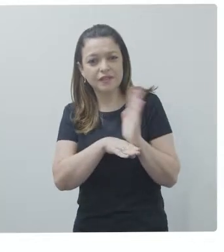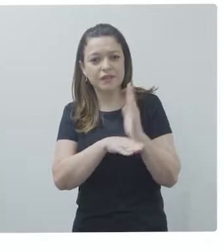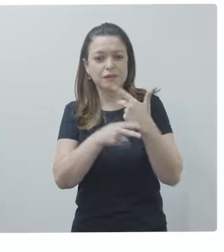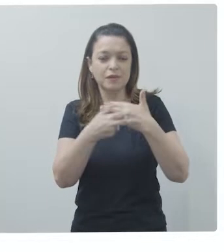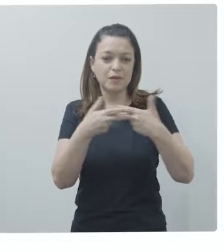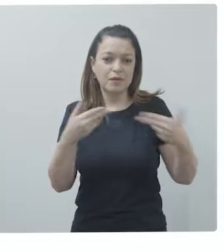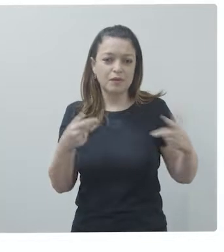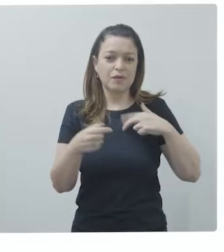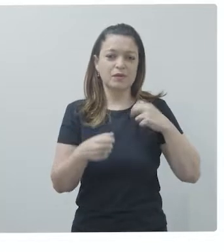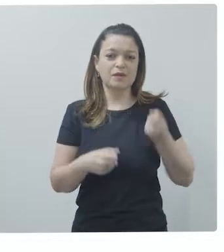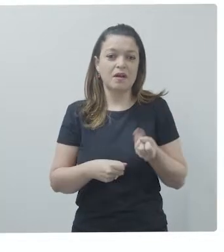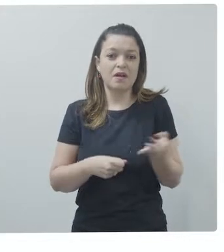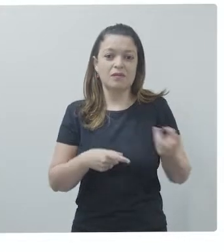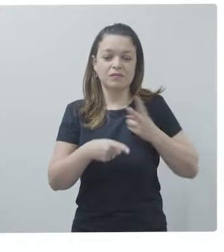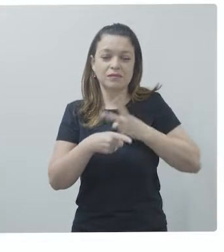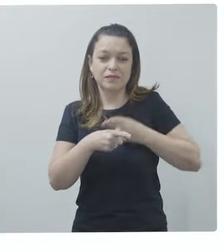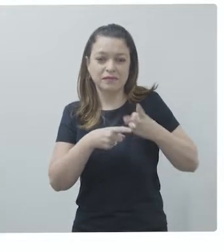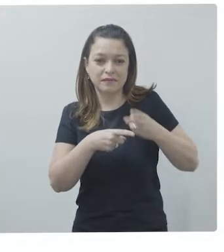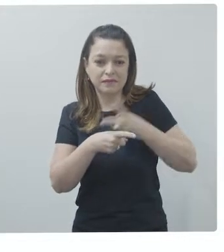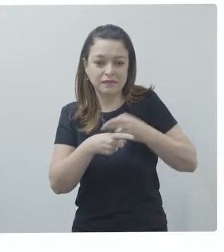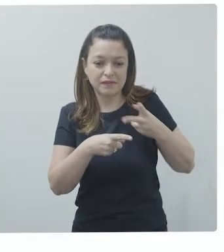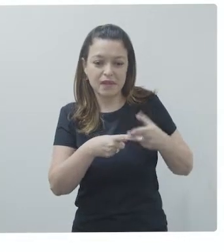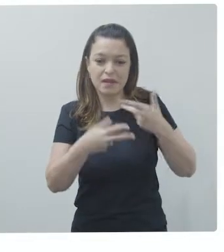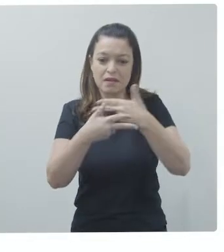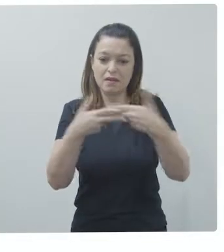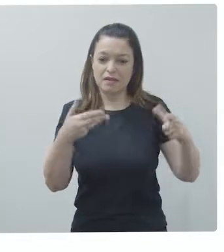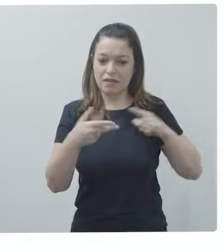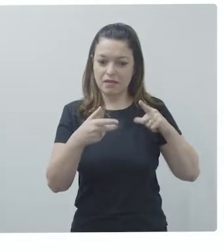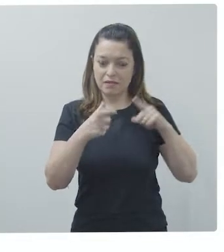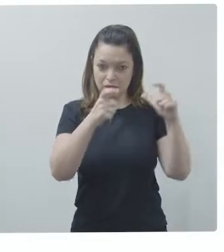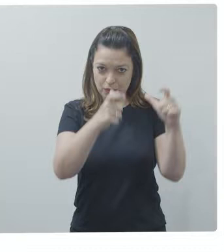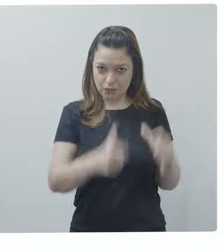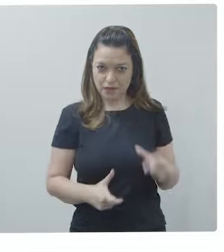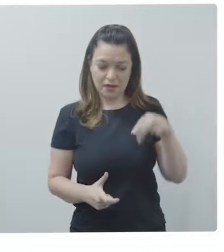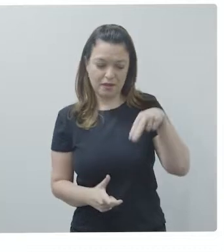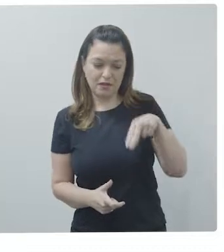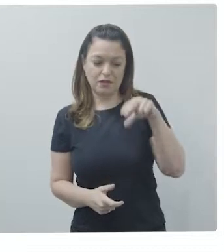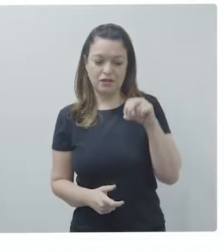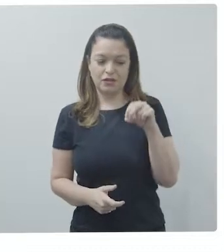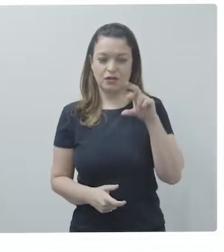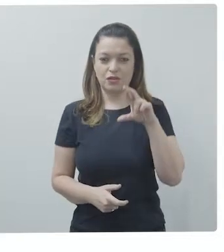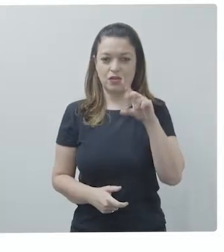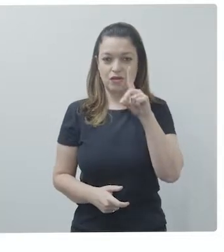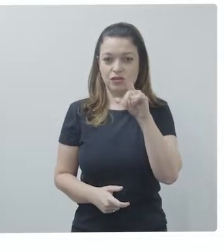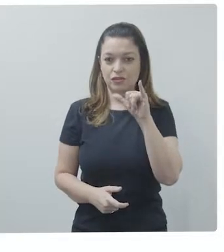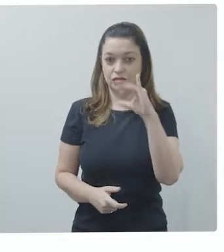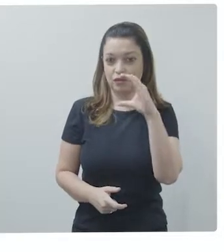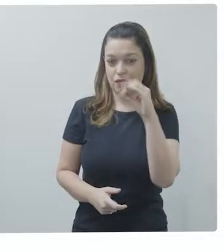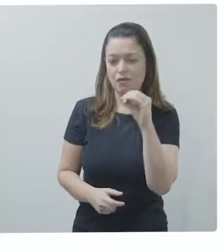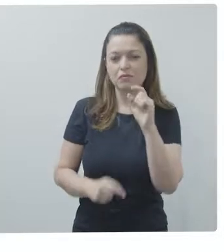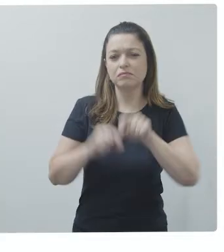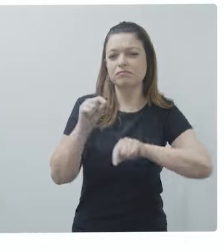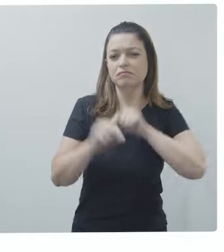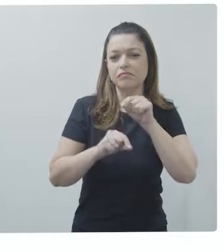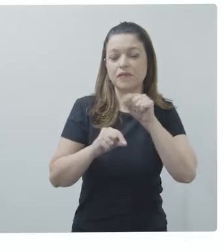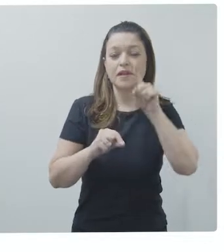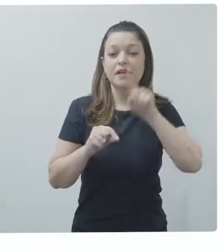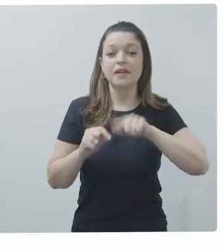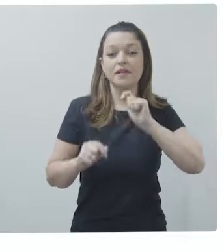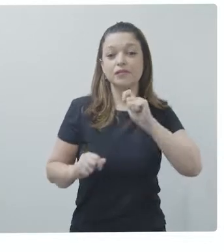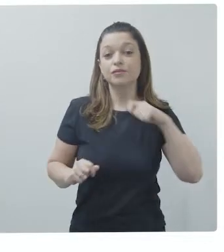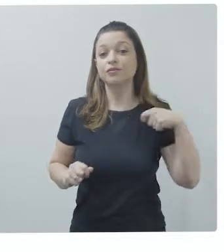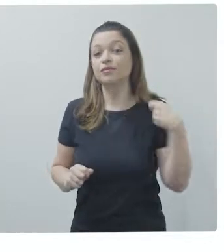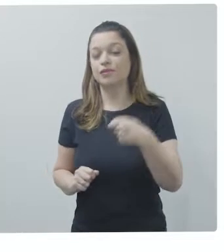série ou algum personagem que tenha vindo deste lugar? Então, olha só. Nórdico significa tudo relativo ao